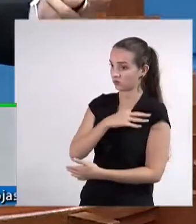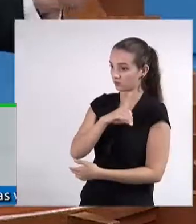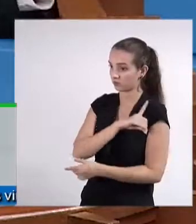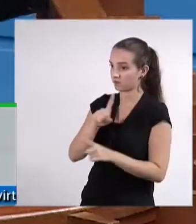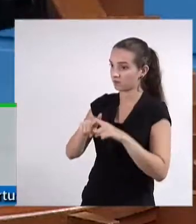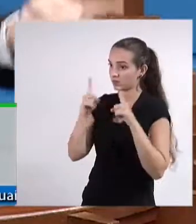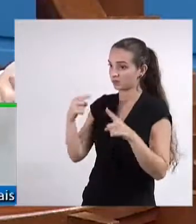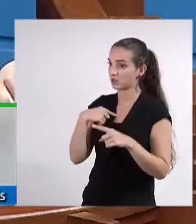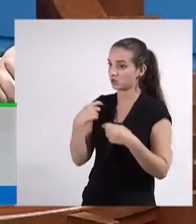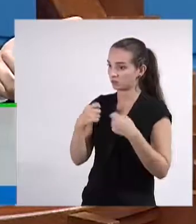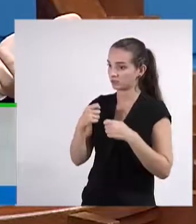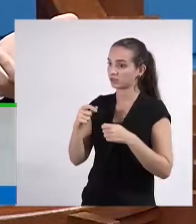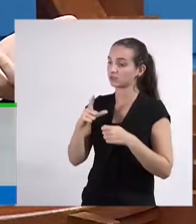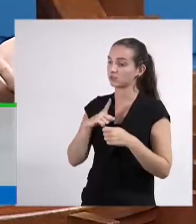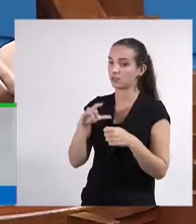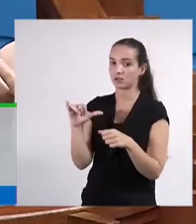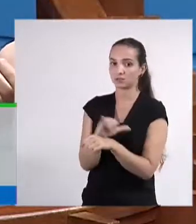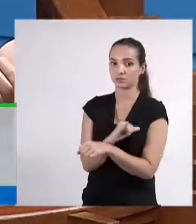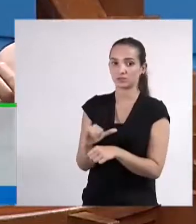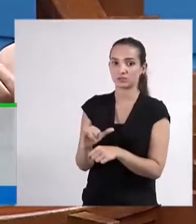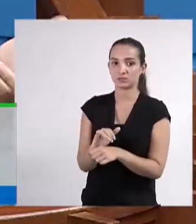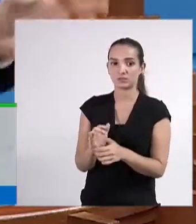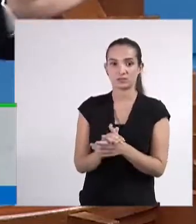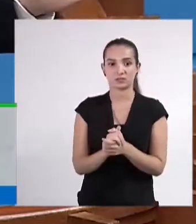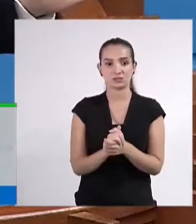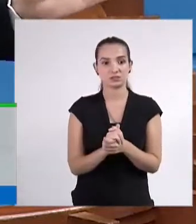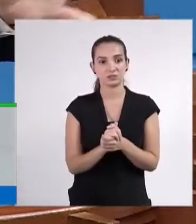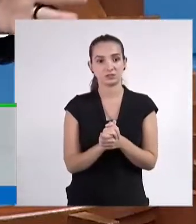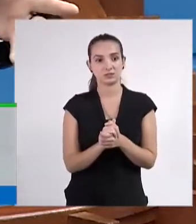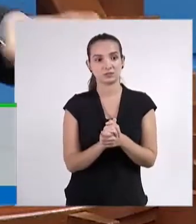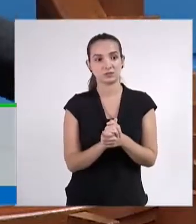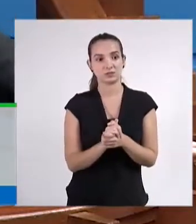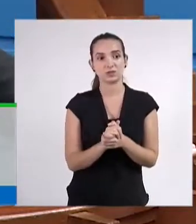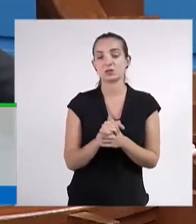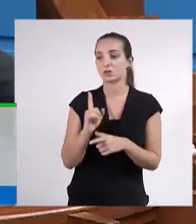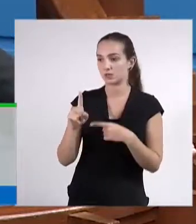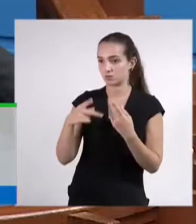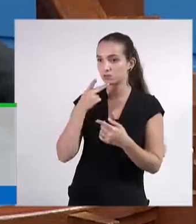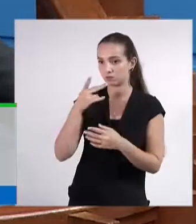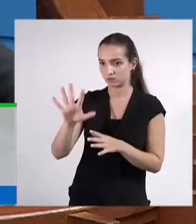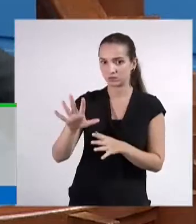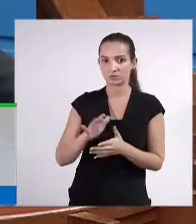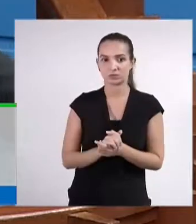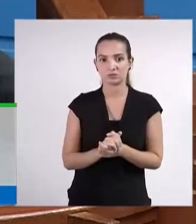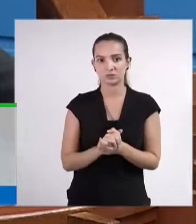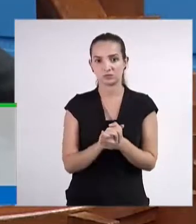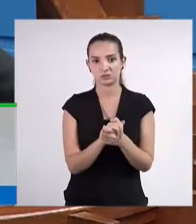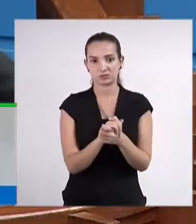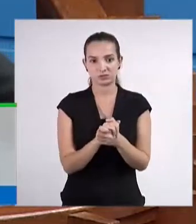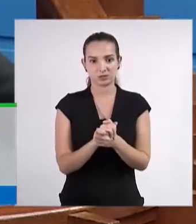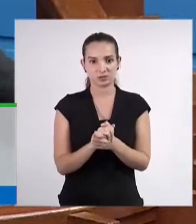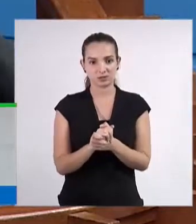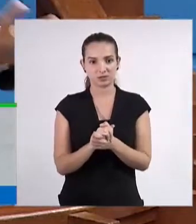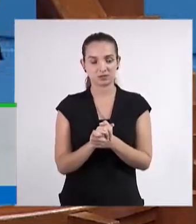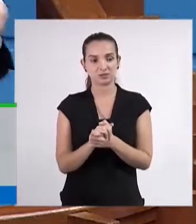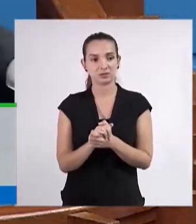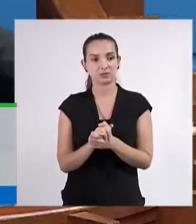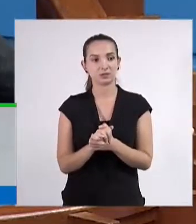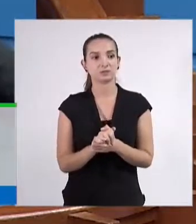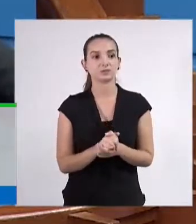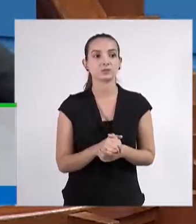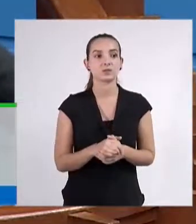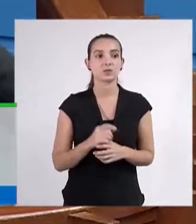tenho que fazer algumas correções. Só corroborar um ponto, deputado. Só um minutinho, só para responder ao deputado Coronel Davi. 10 segundos. Sim,